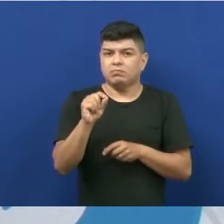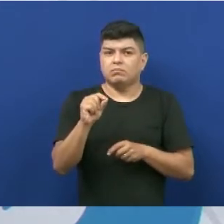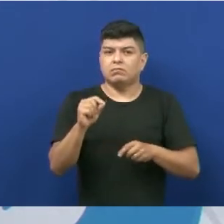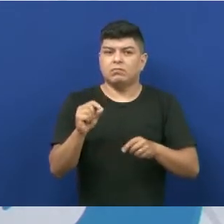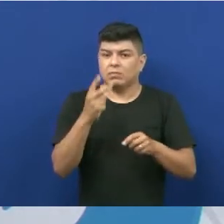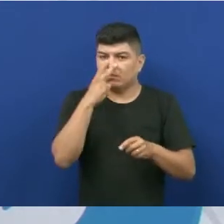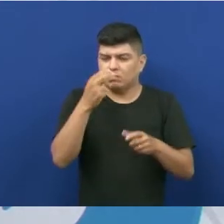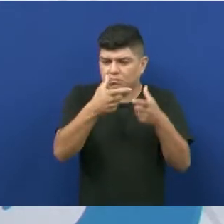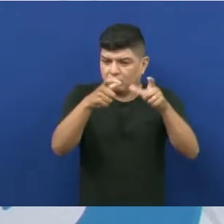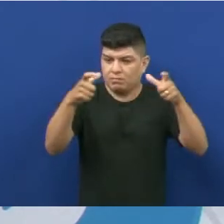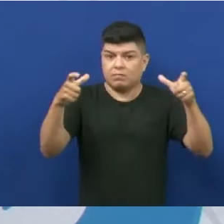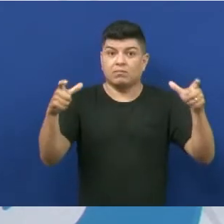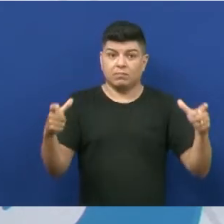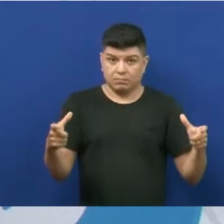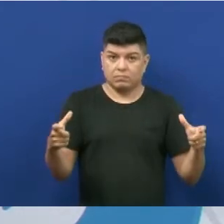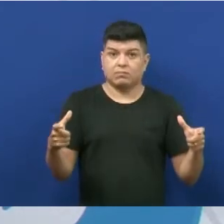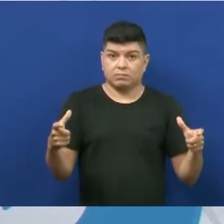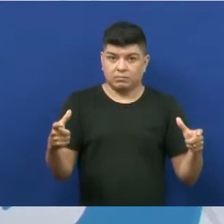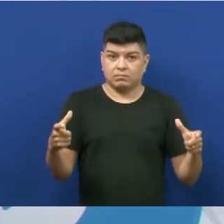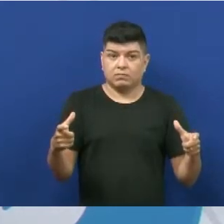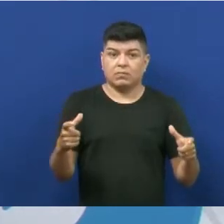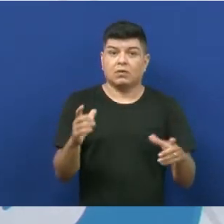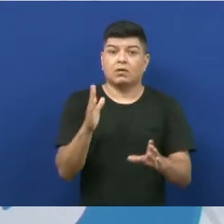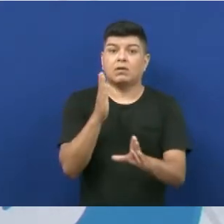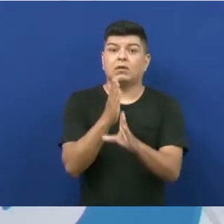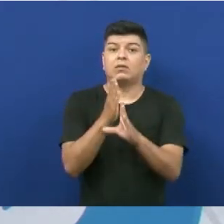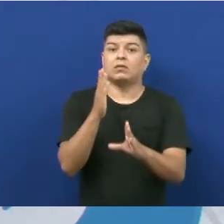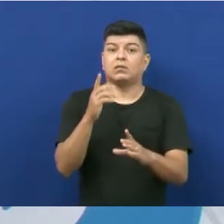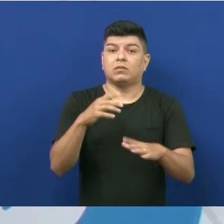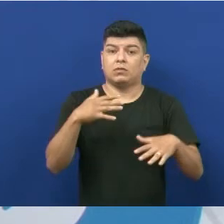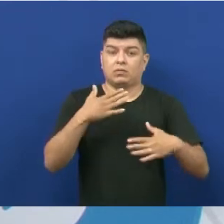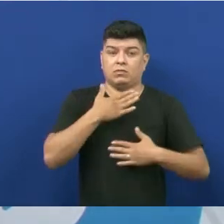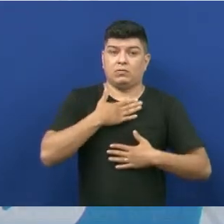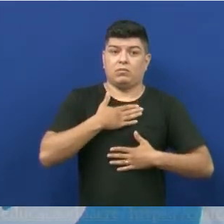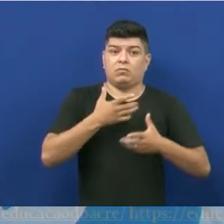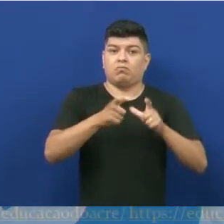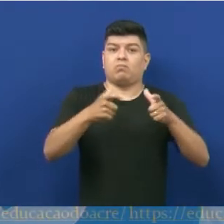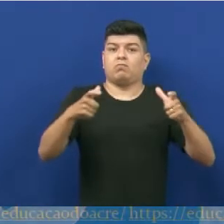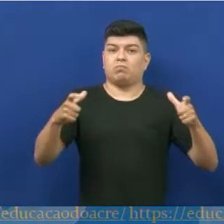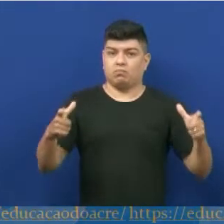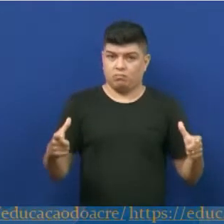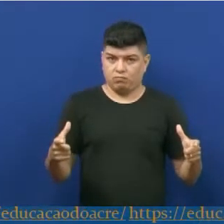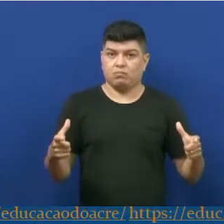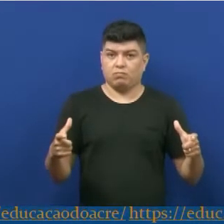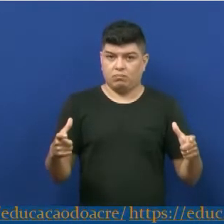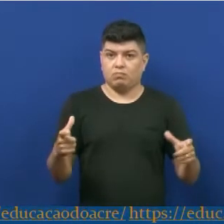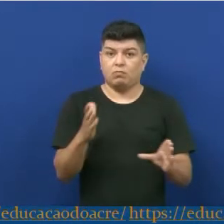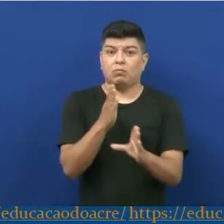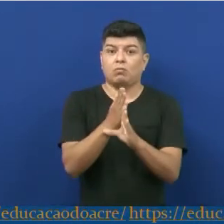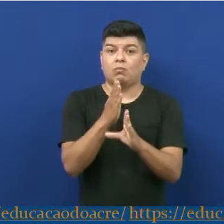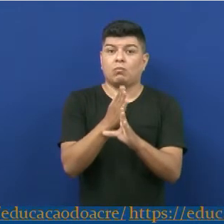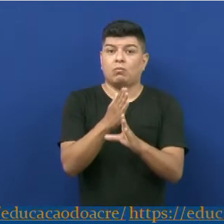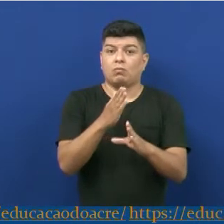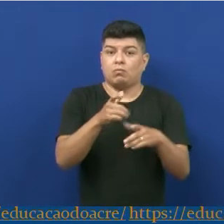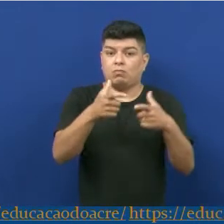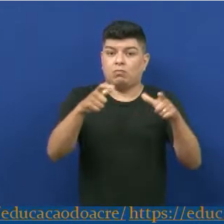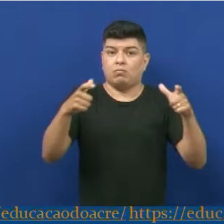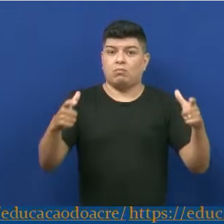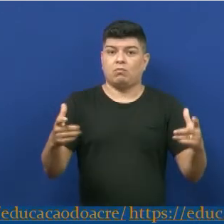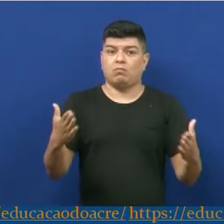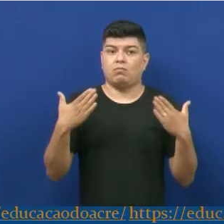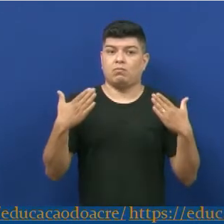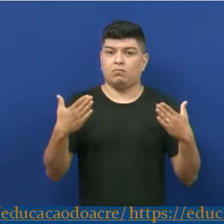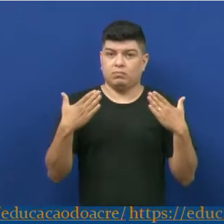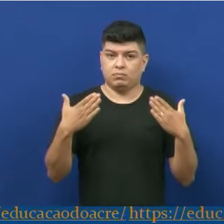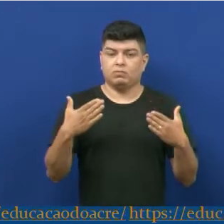material ela aumentam. Então, esse é o motivo pelo qual o corpo se dilata, né? Por causa do aumento da temperatura